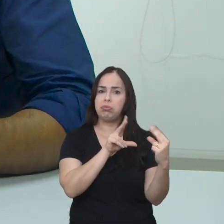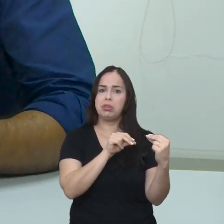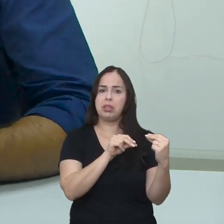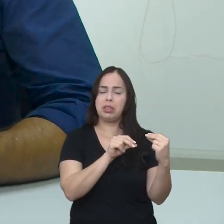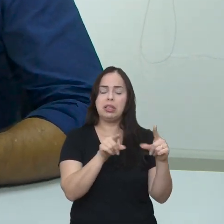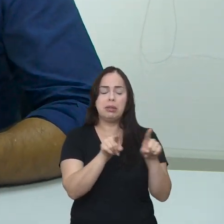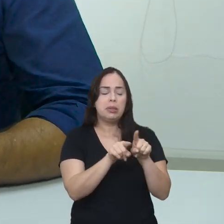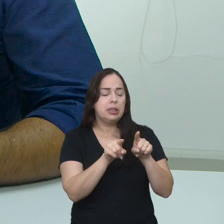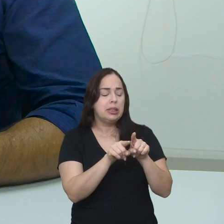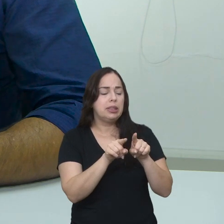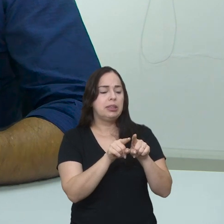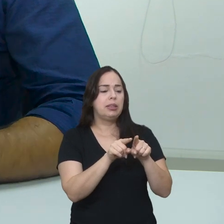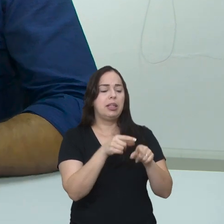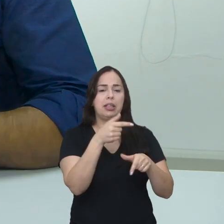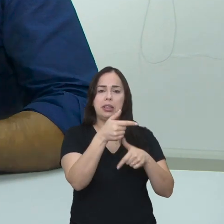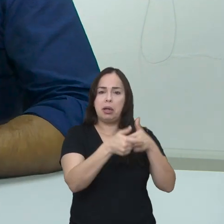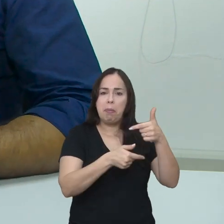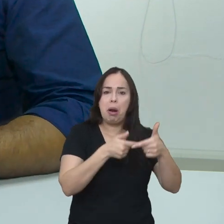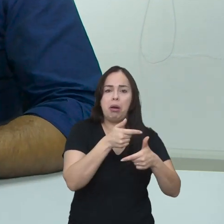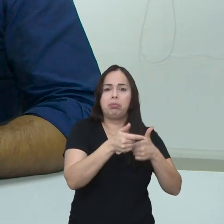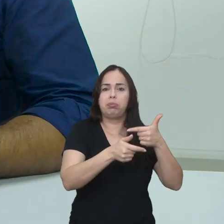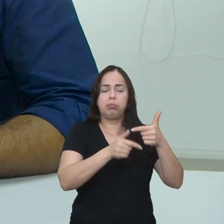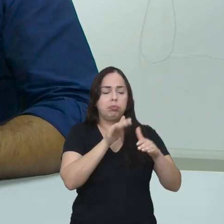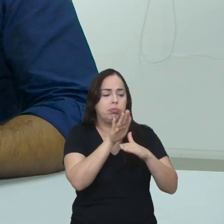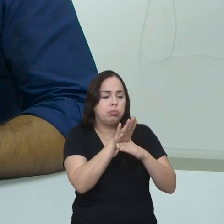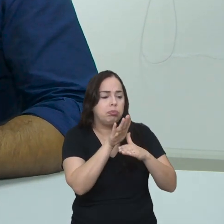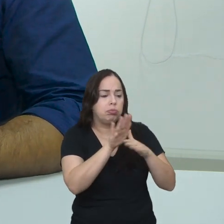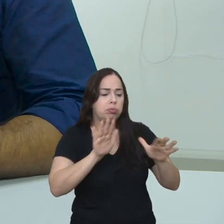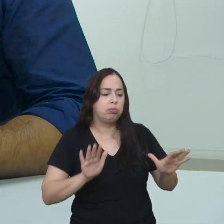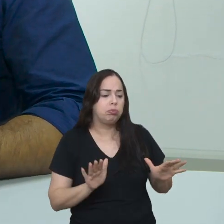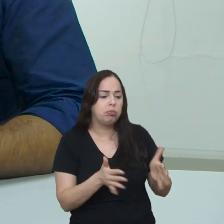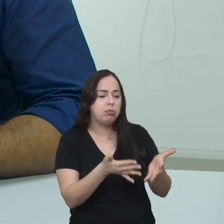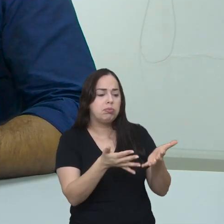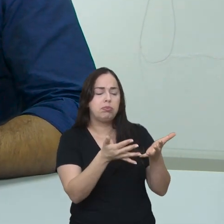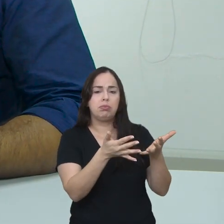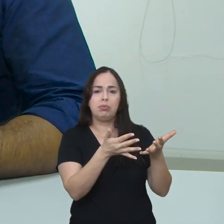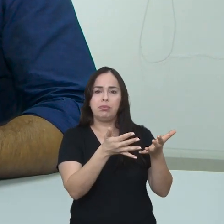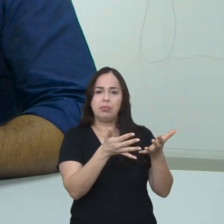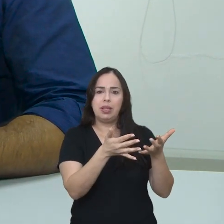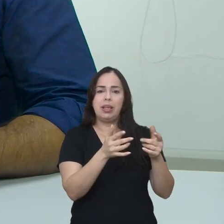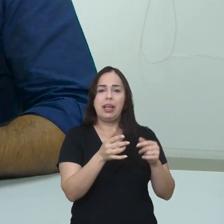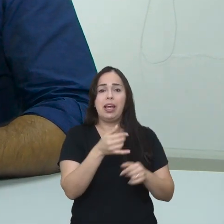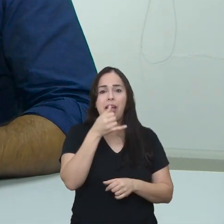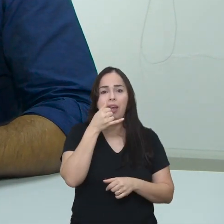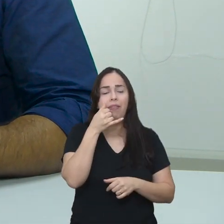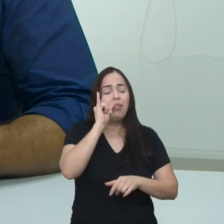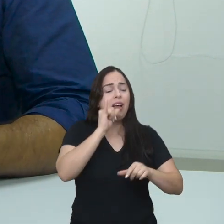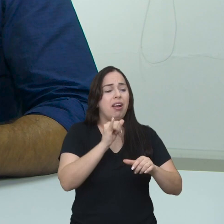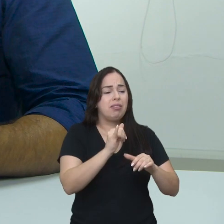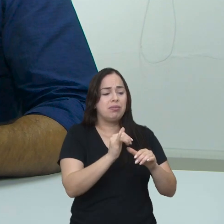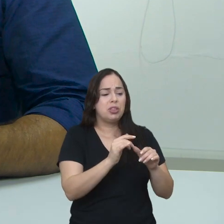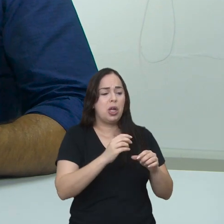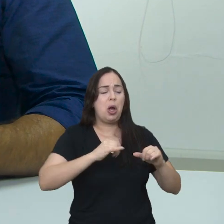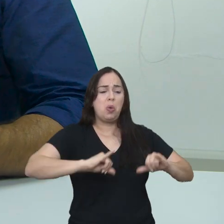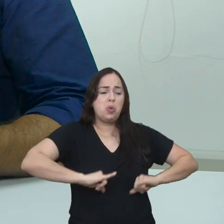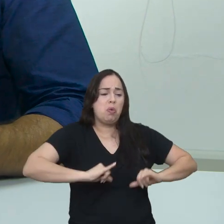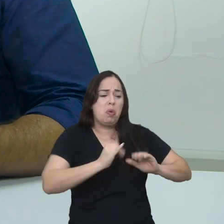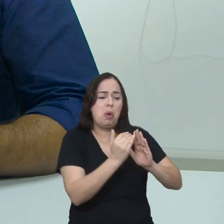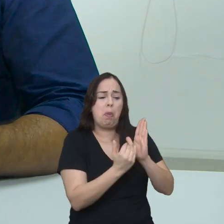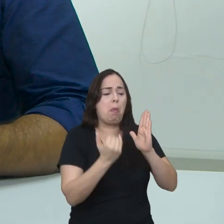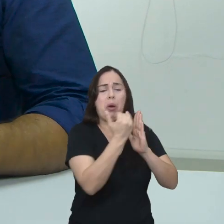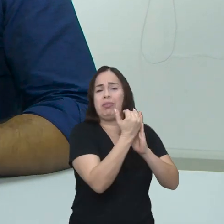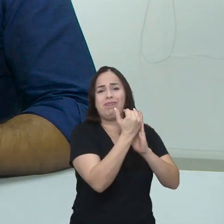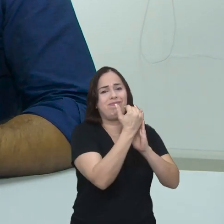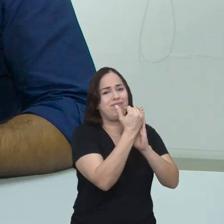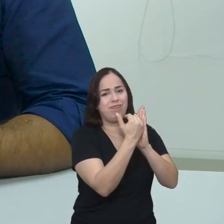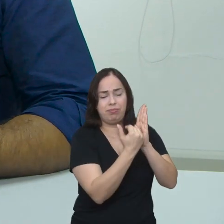tá conversando com essa mãe para estar fazendo realmente um trabalho de diminuir